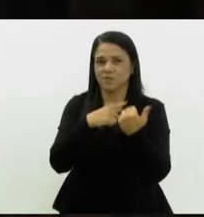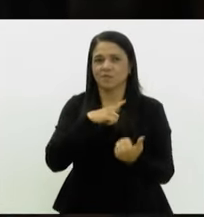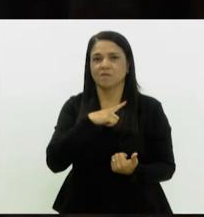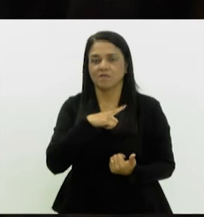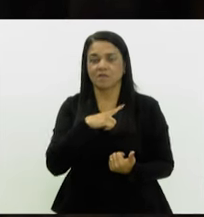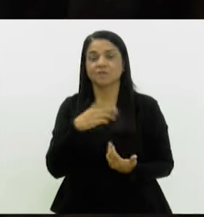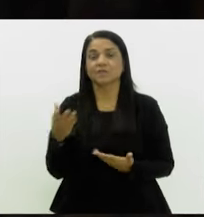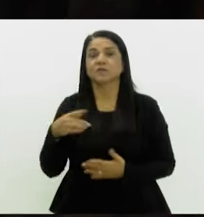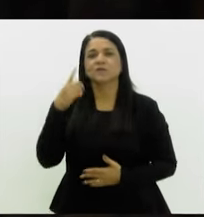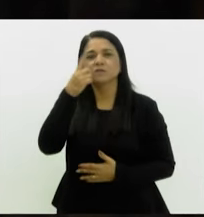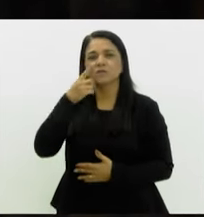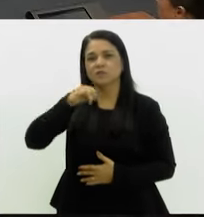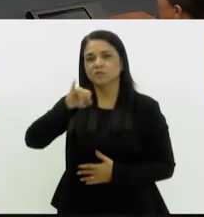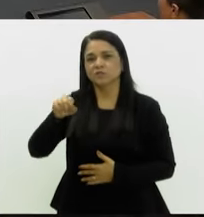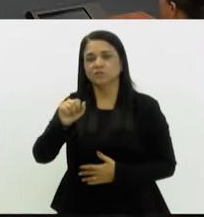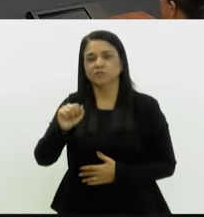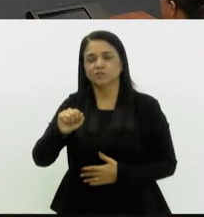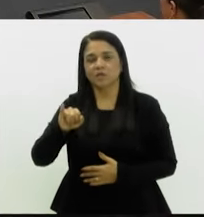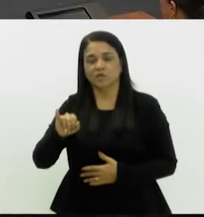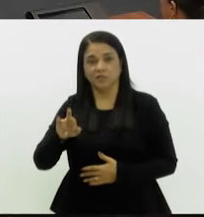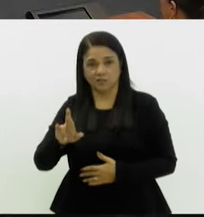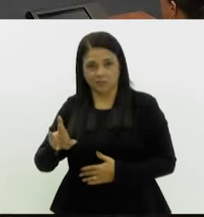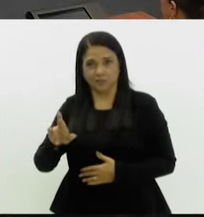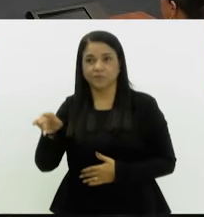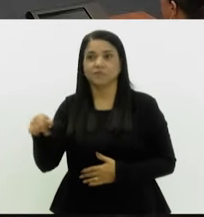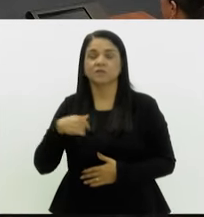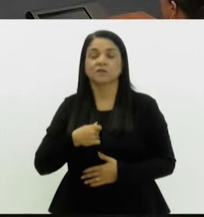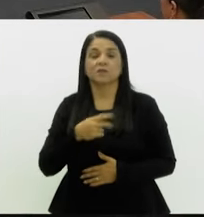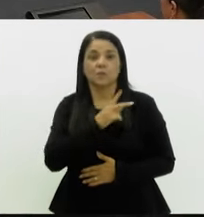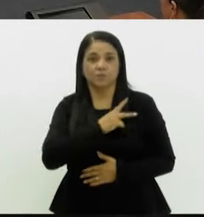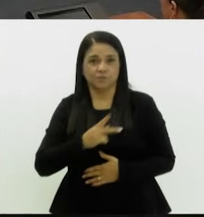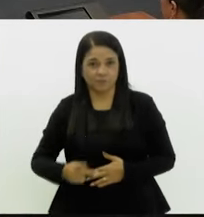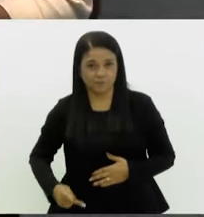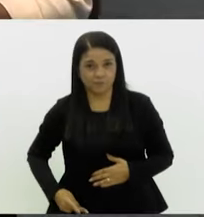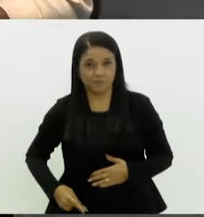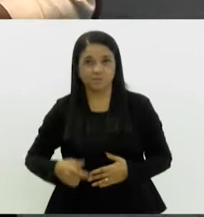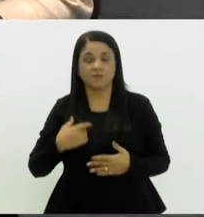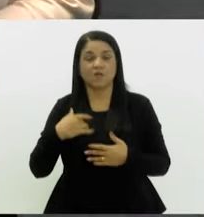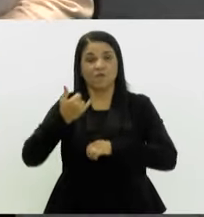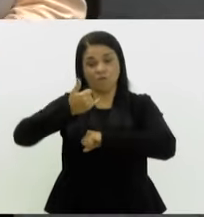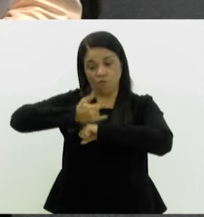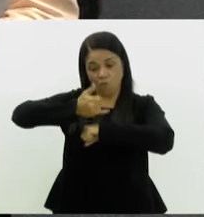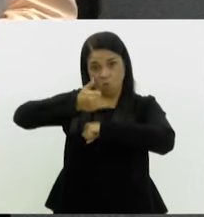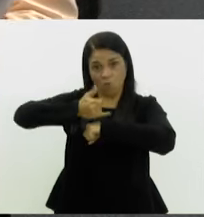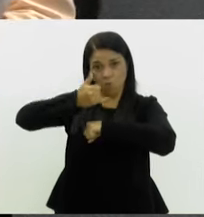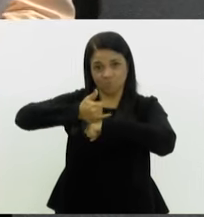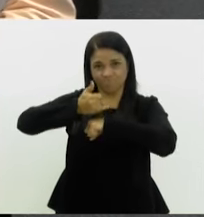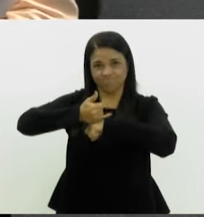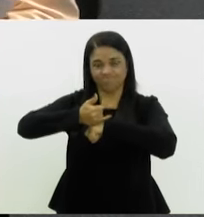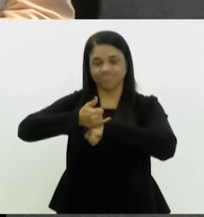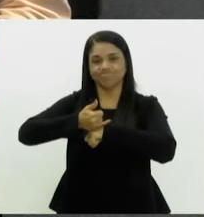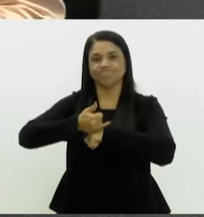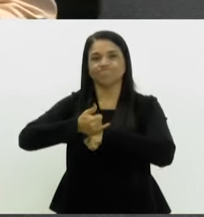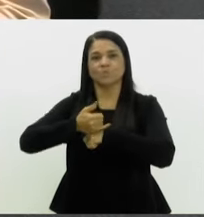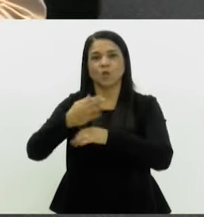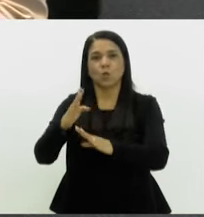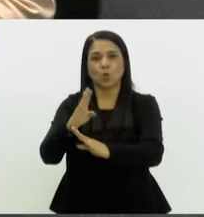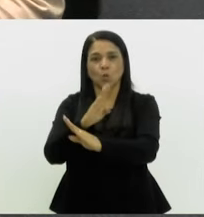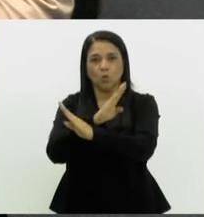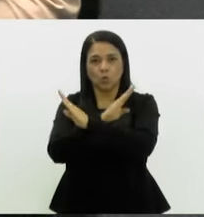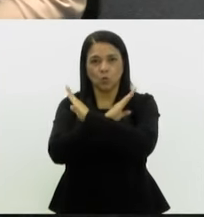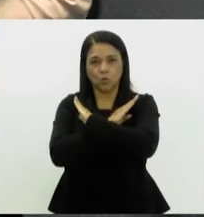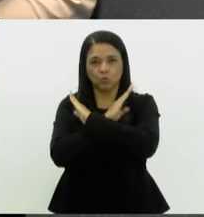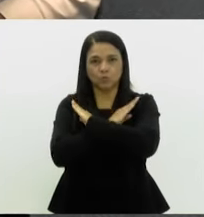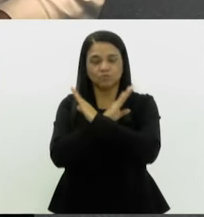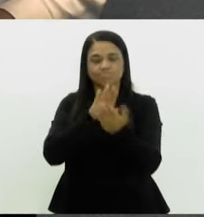Deputado Jari. Senhora presidenta, quero aqui dizer que Volta Redonda está de luto. Faleceu o